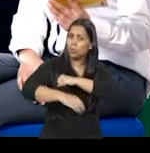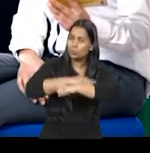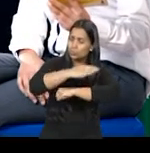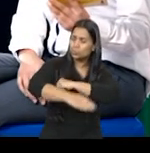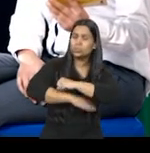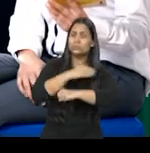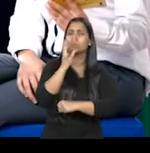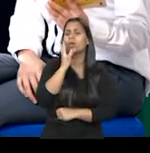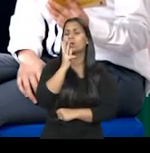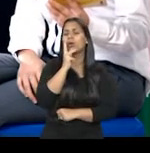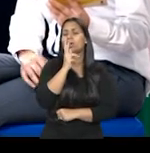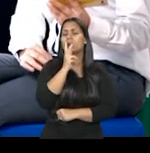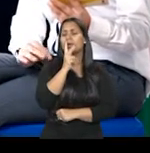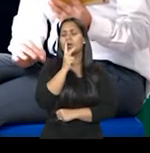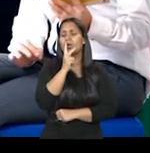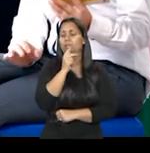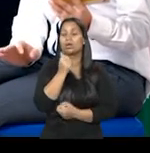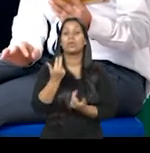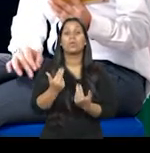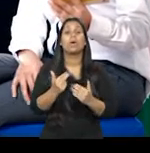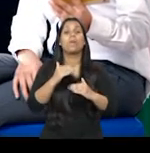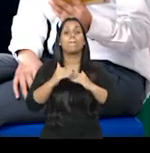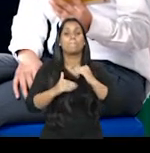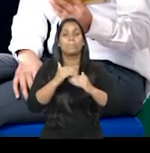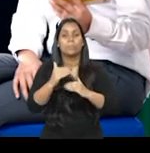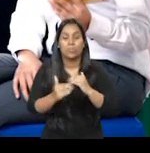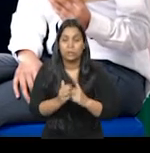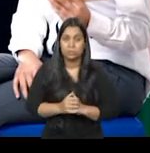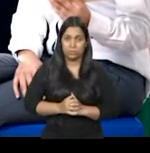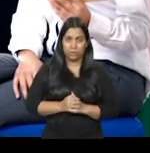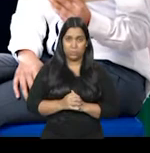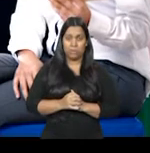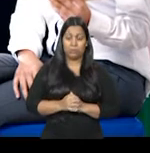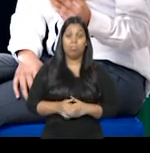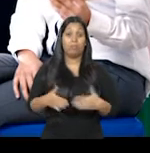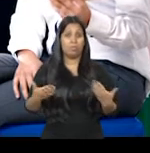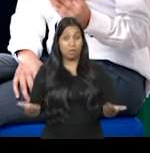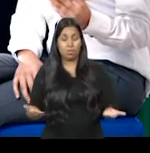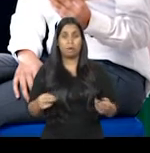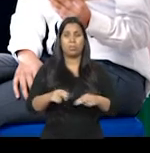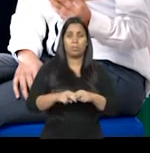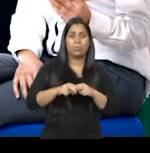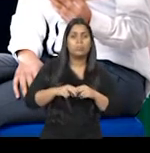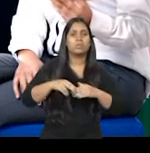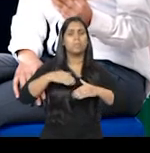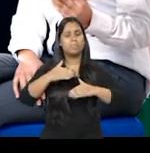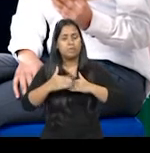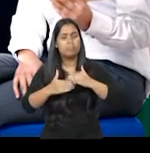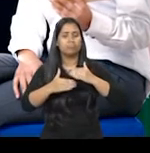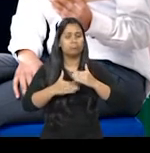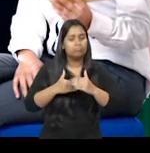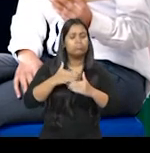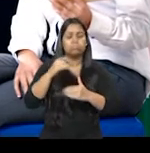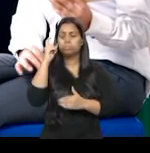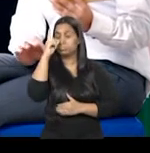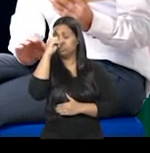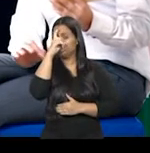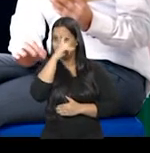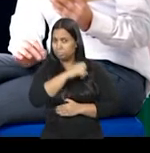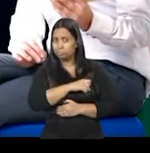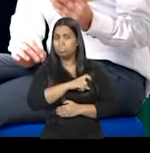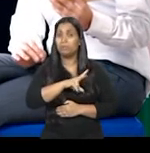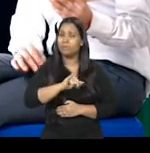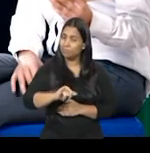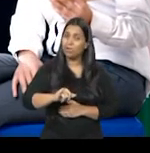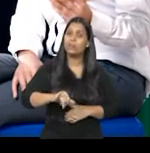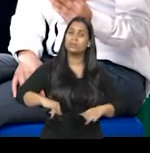endurecido tão lentamente como num processo vital, e elas, com movimentos cada vez mais penosos,